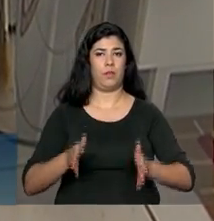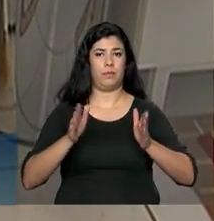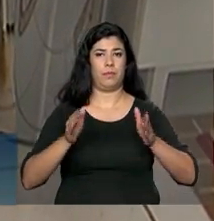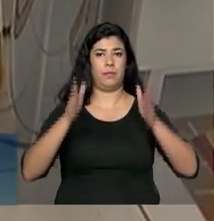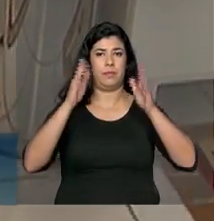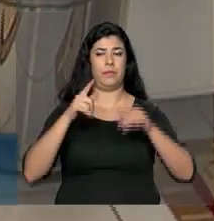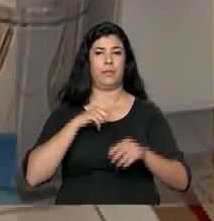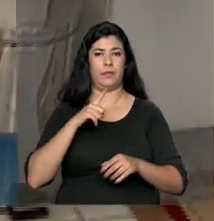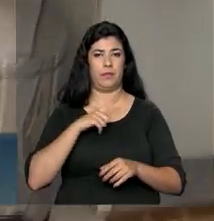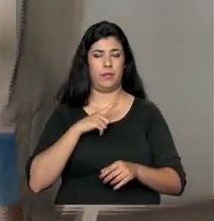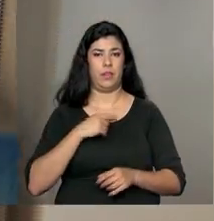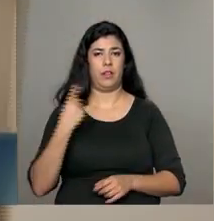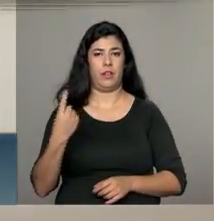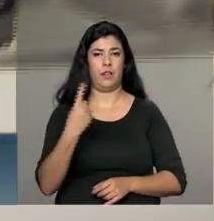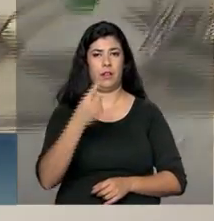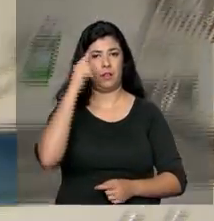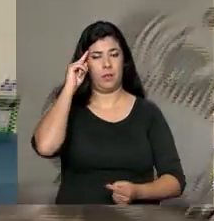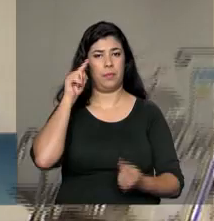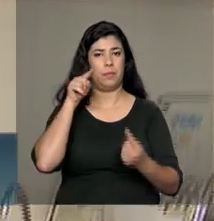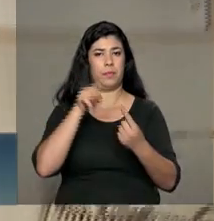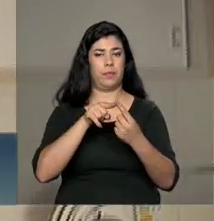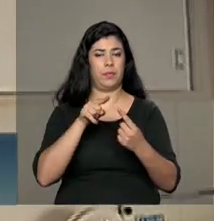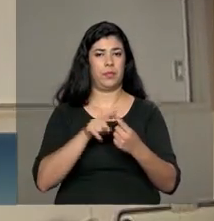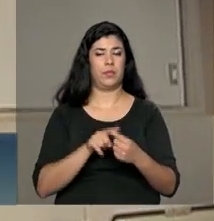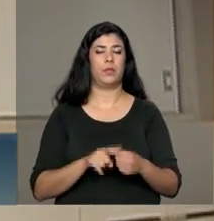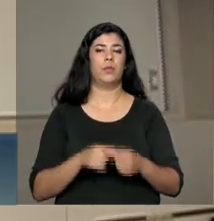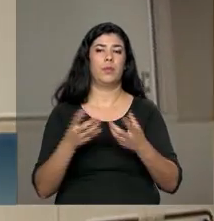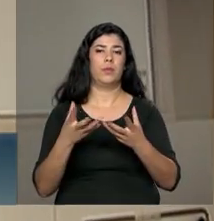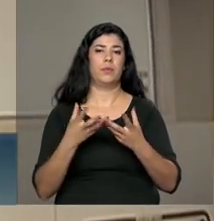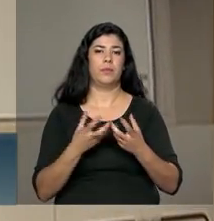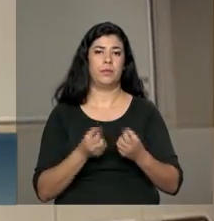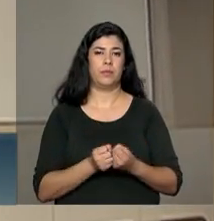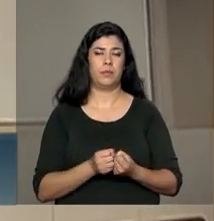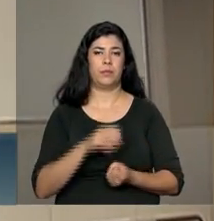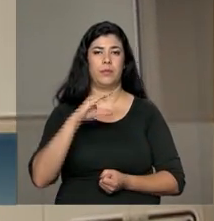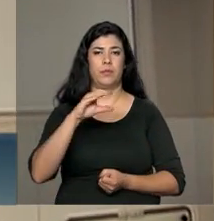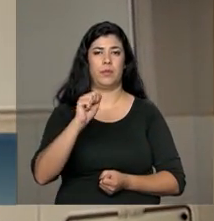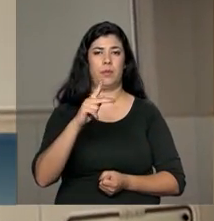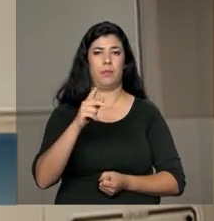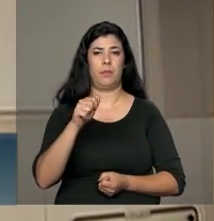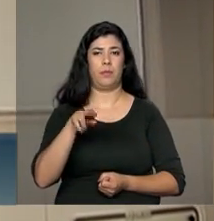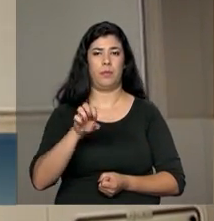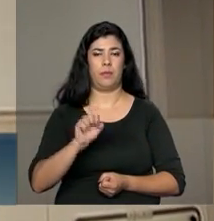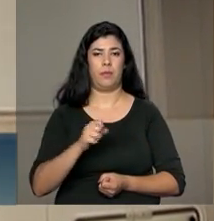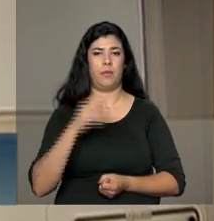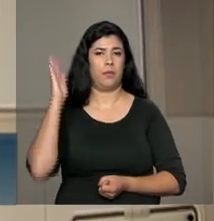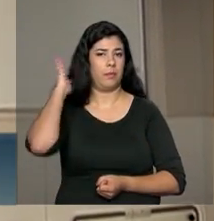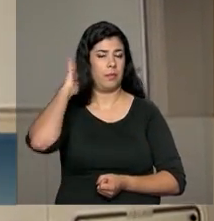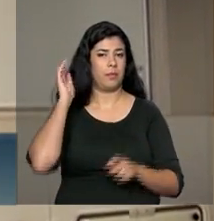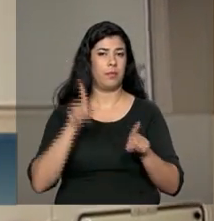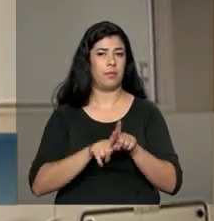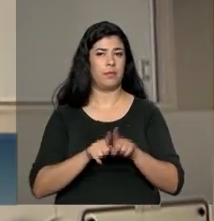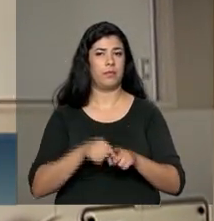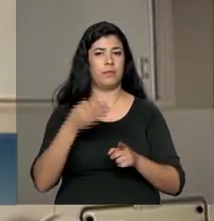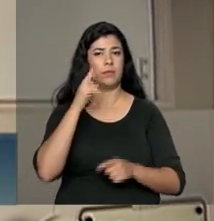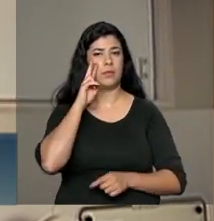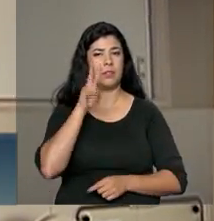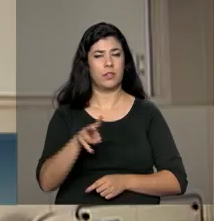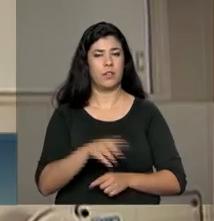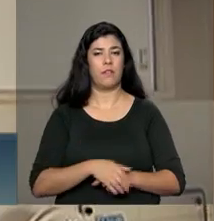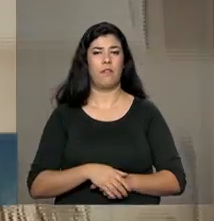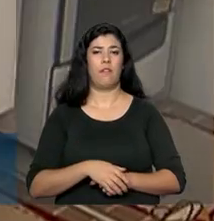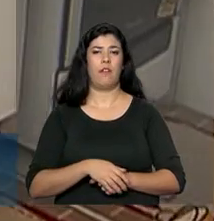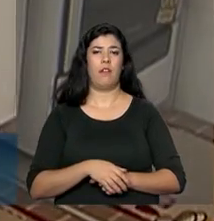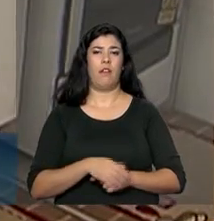4.000 pessoas sejam beneficiadas em Capanema pelo programa Essas são imagens que foram gravadas um pouquinho